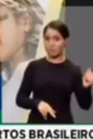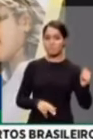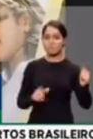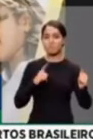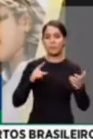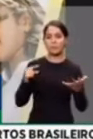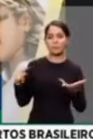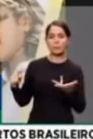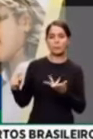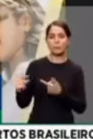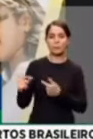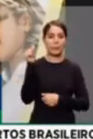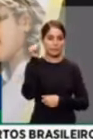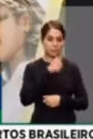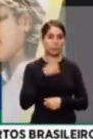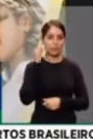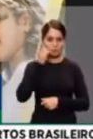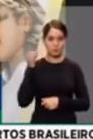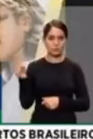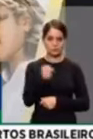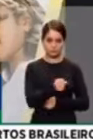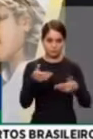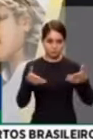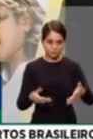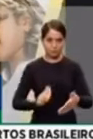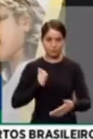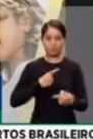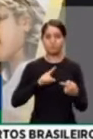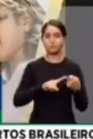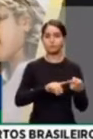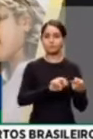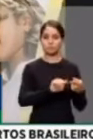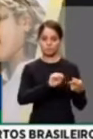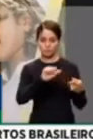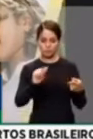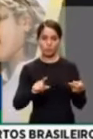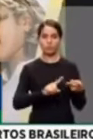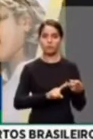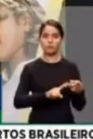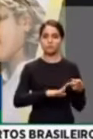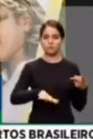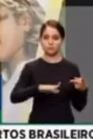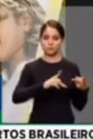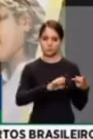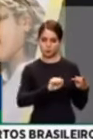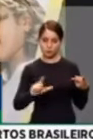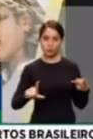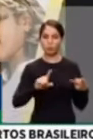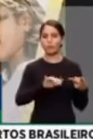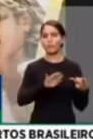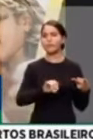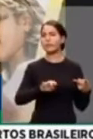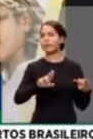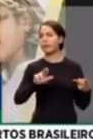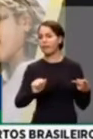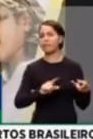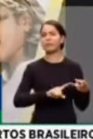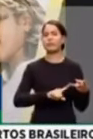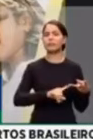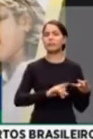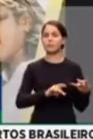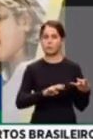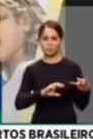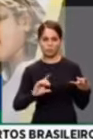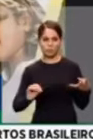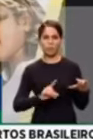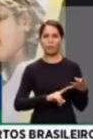várias parlamentares, né, como a Rosa Neide do PT, as parlamentares do PSOL, a Fernanda, do PCdoB,